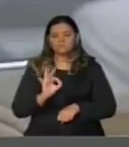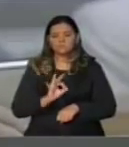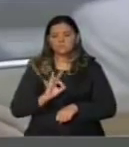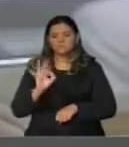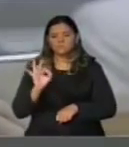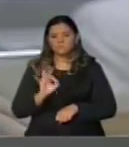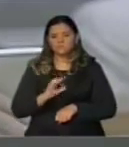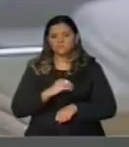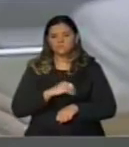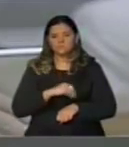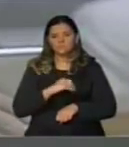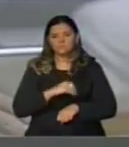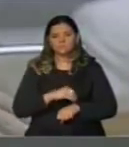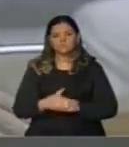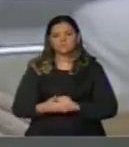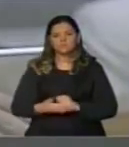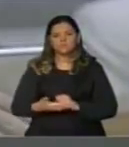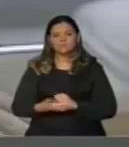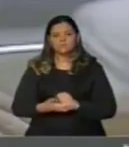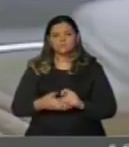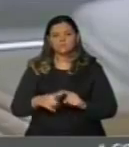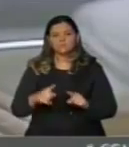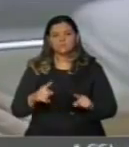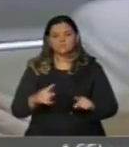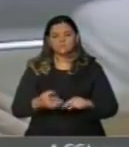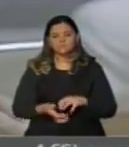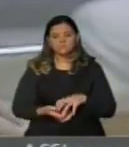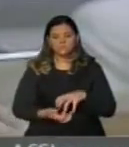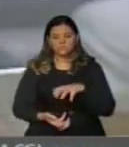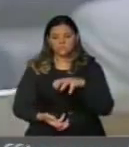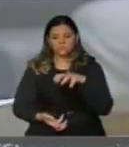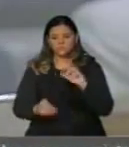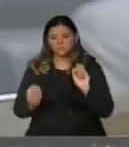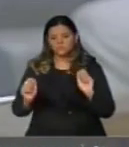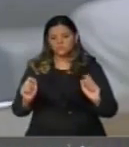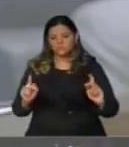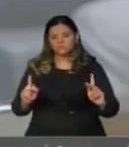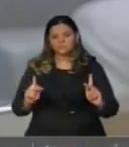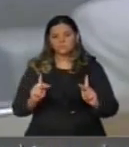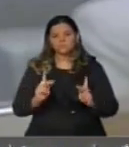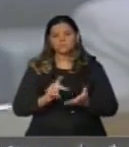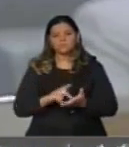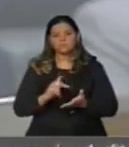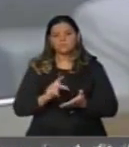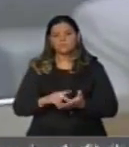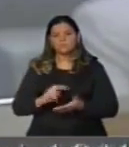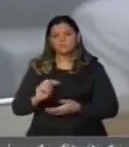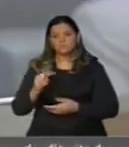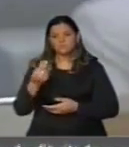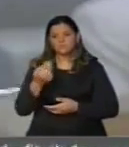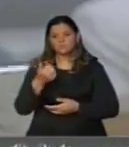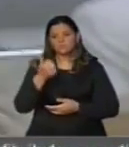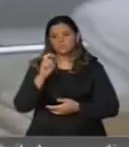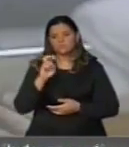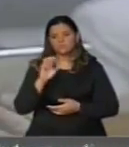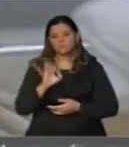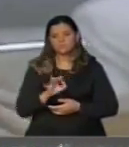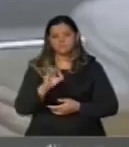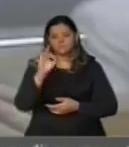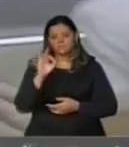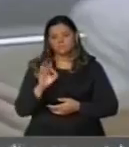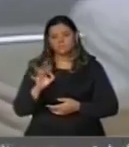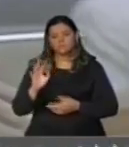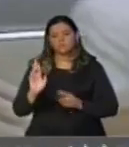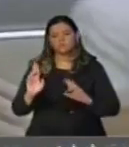148%. Enquanto os nossos aposentados tiveram um aumento real de apenas 15%. A